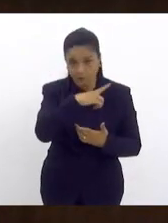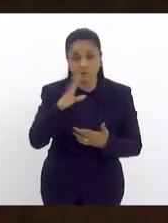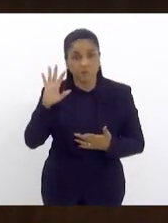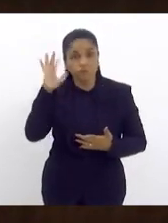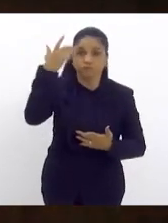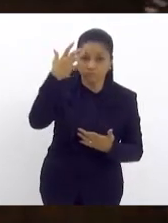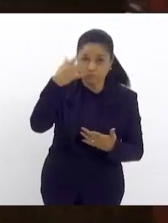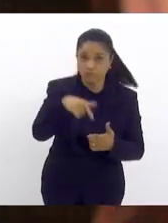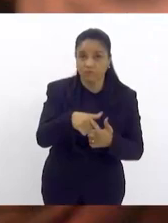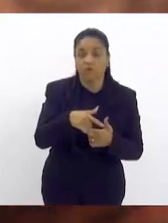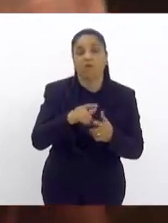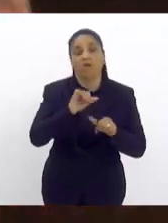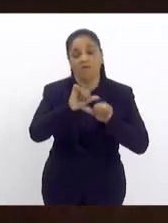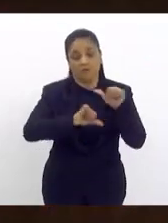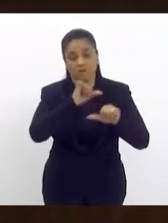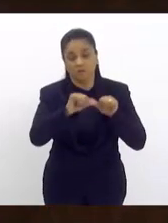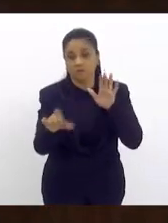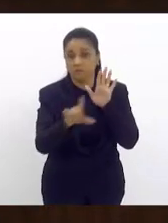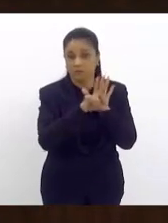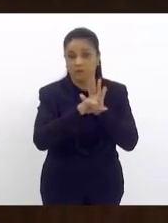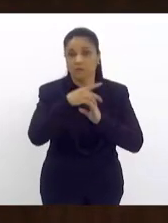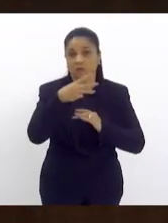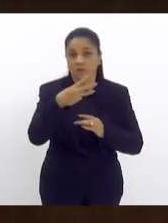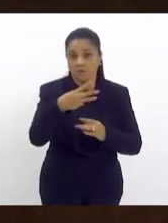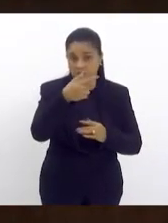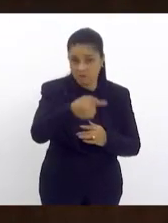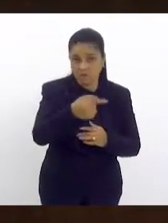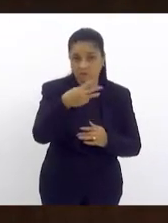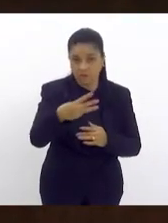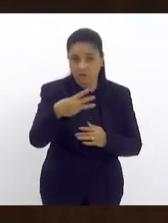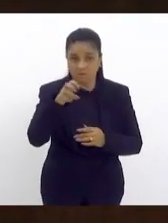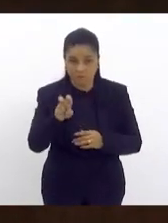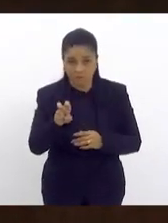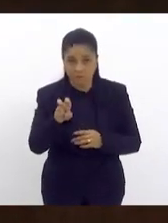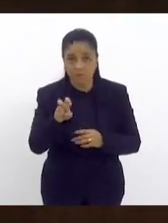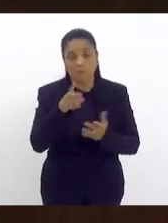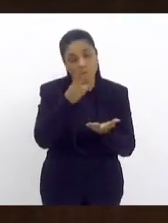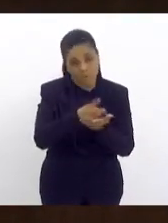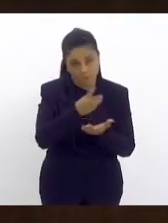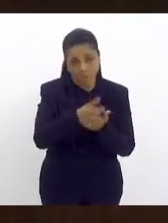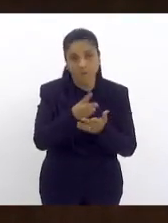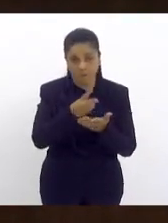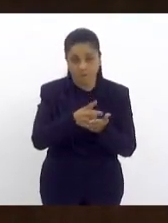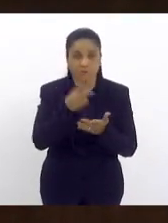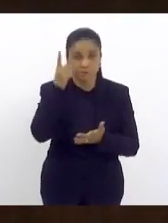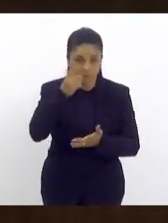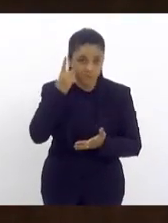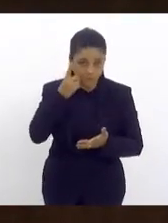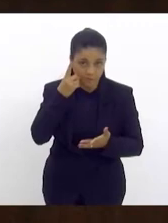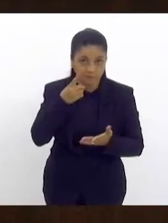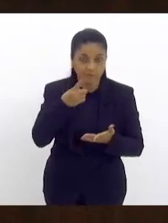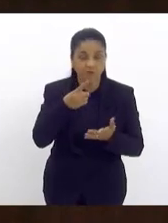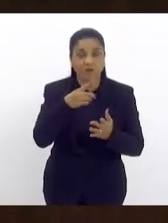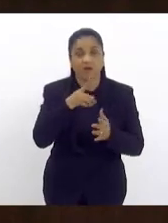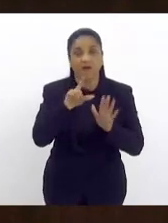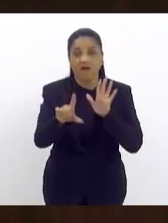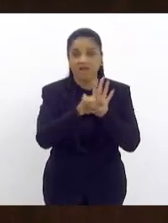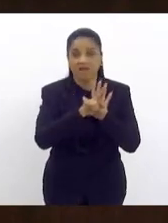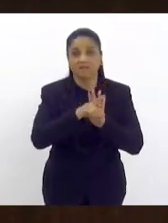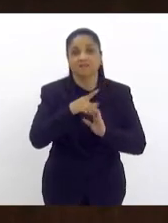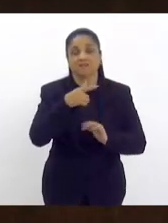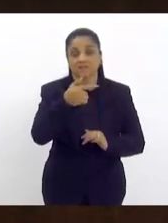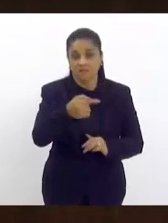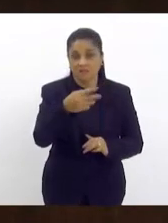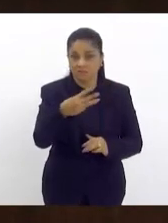solução a lei 3735 do mesmo autor agora a lei 3735 estabeleceu